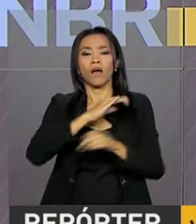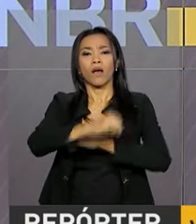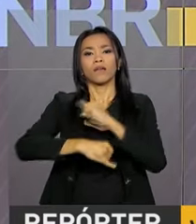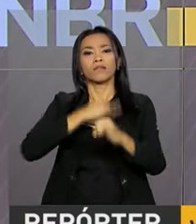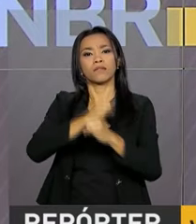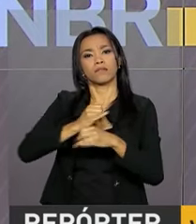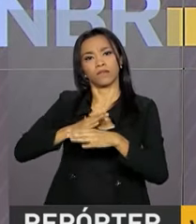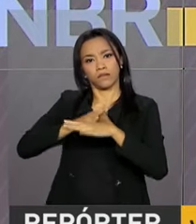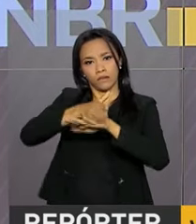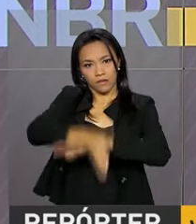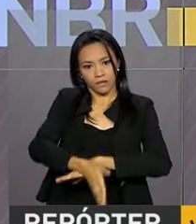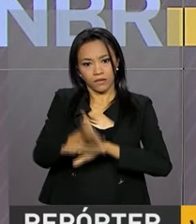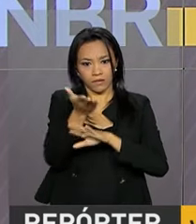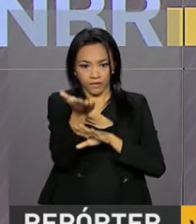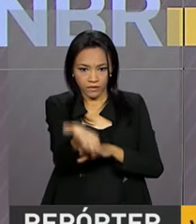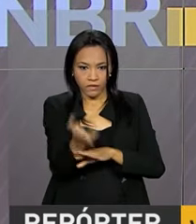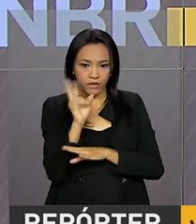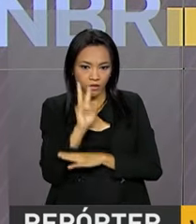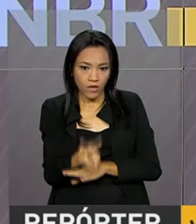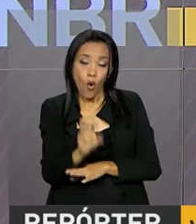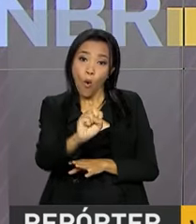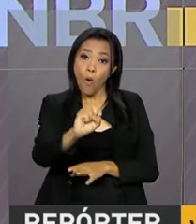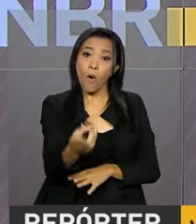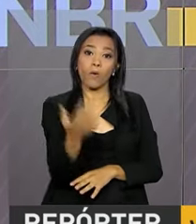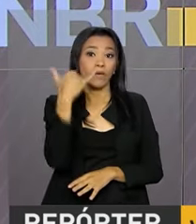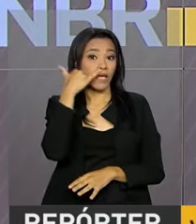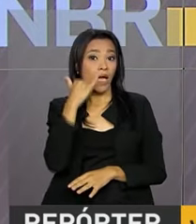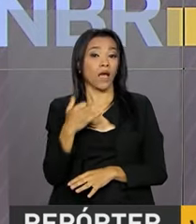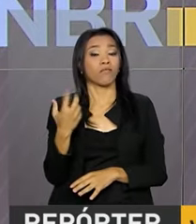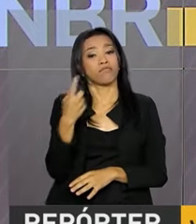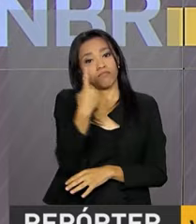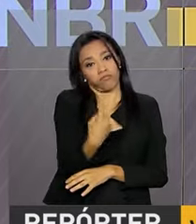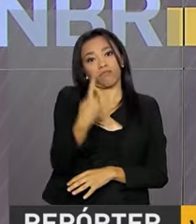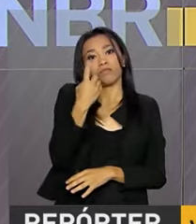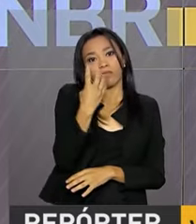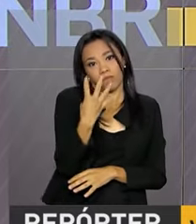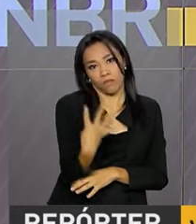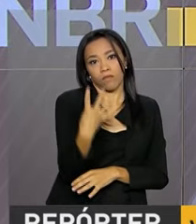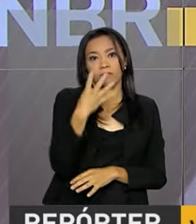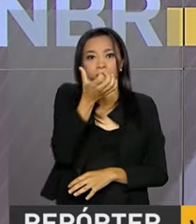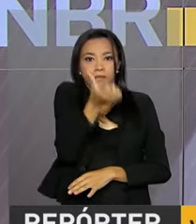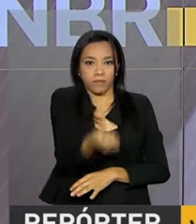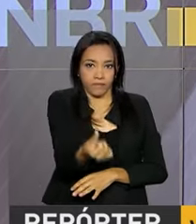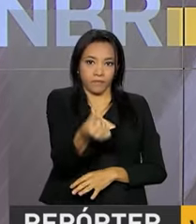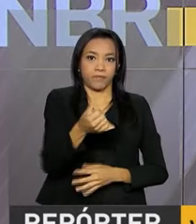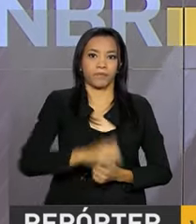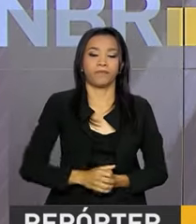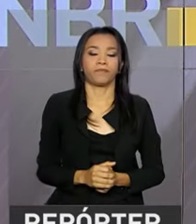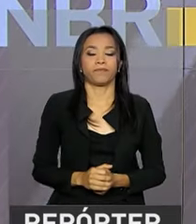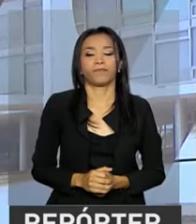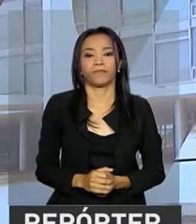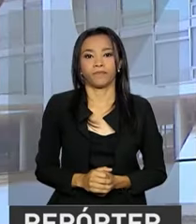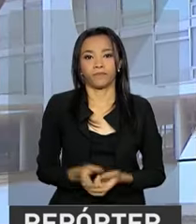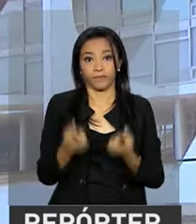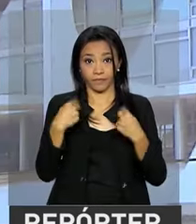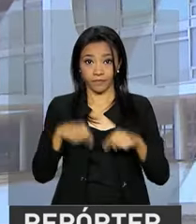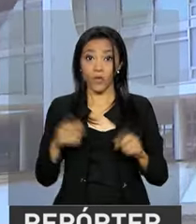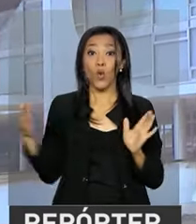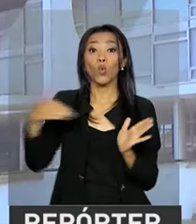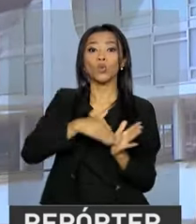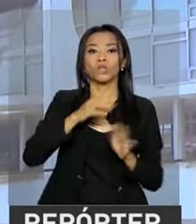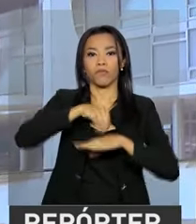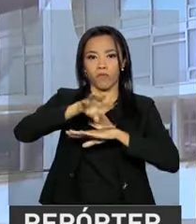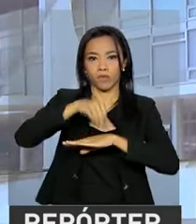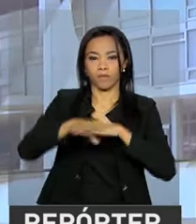página da receita na internet ou ligar para o receitafone no número 146 e uma última informação